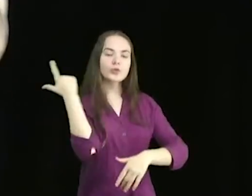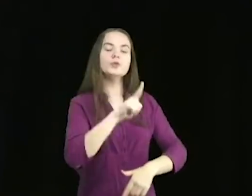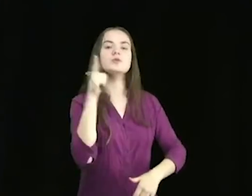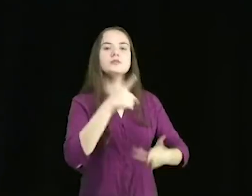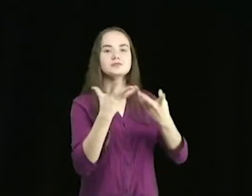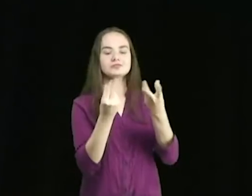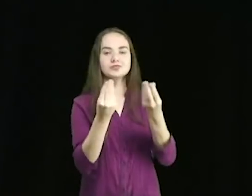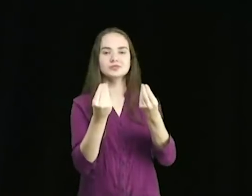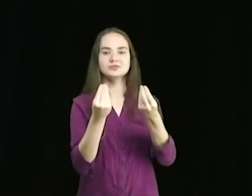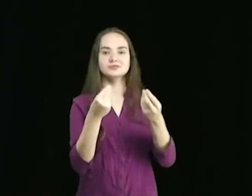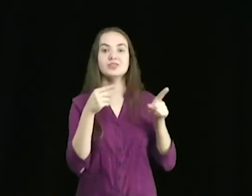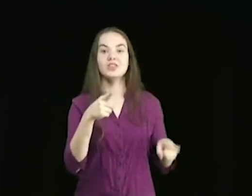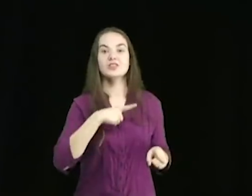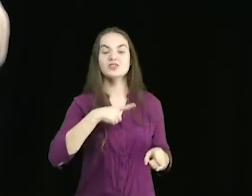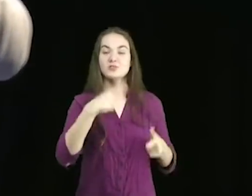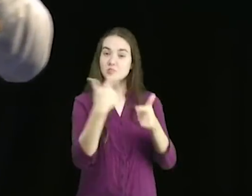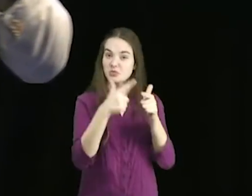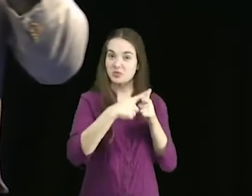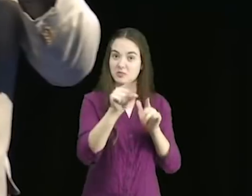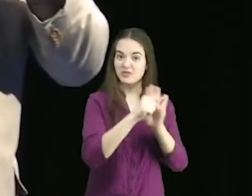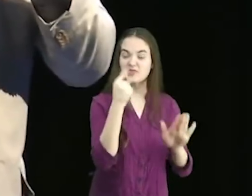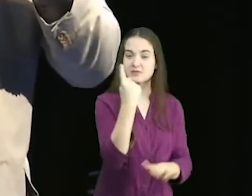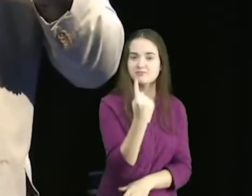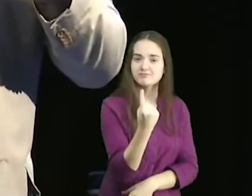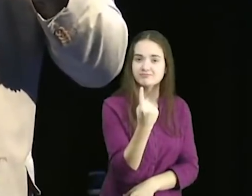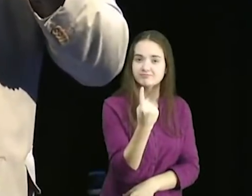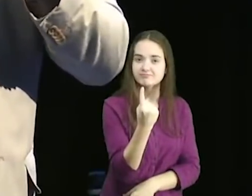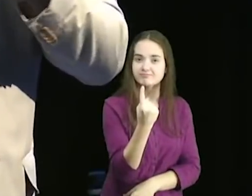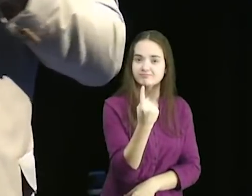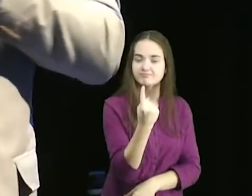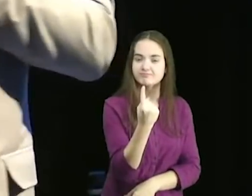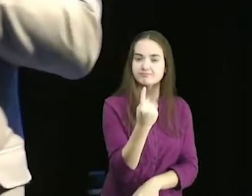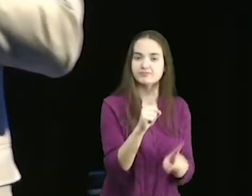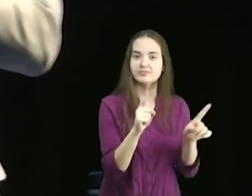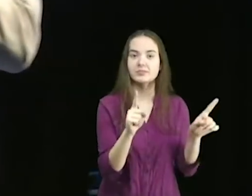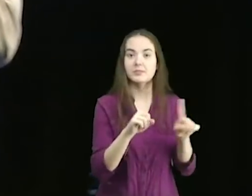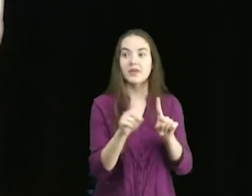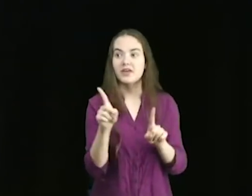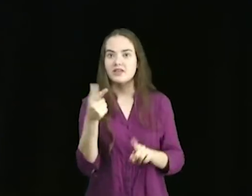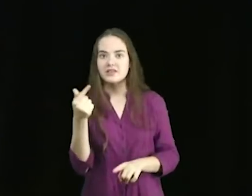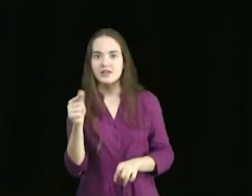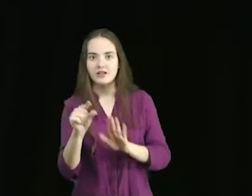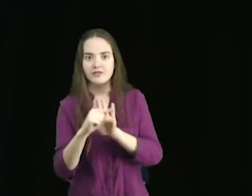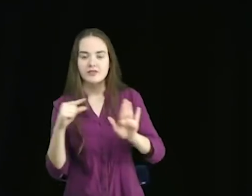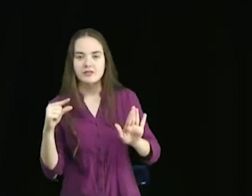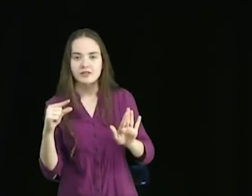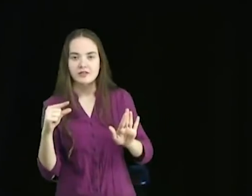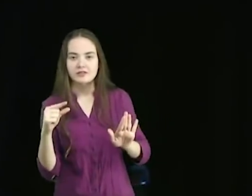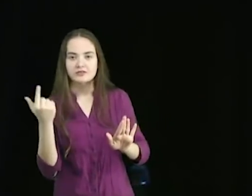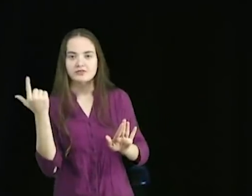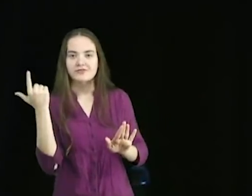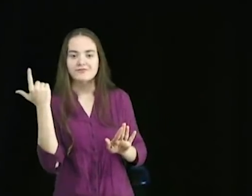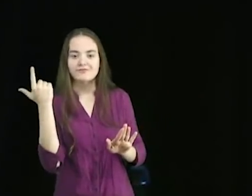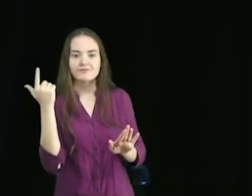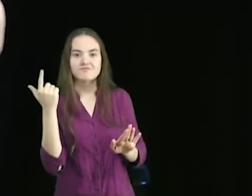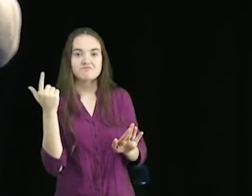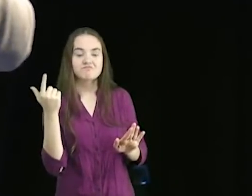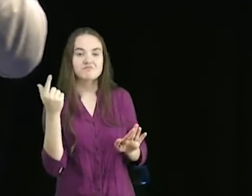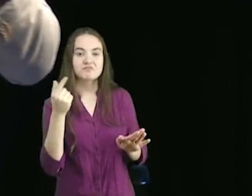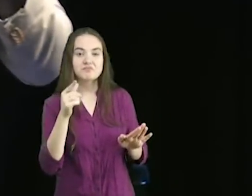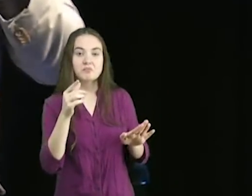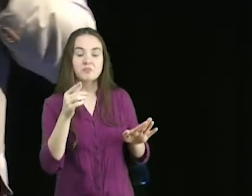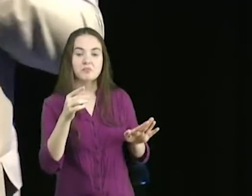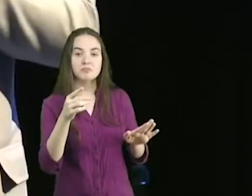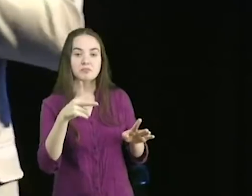um problema, no versículo 1 do capítulo 4, em 7 versículos depois, esse problema